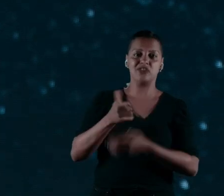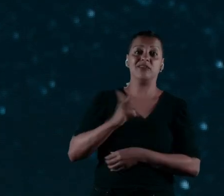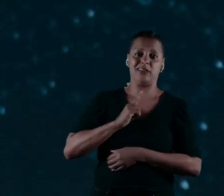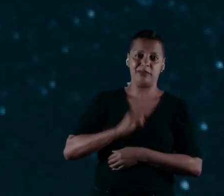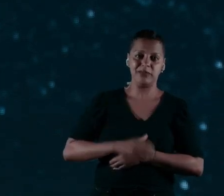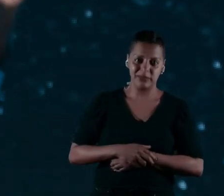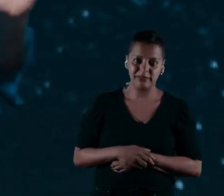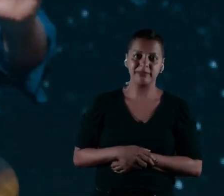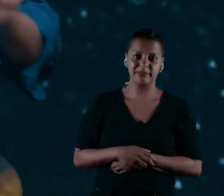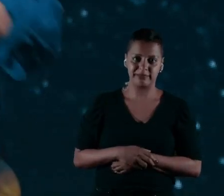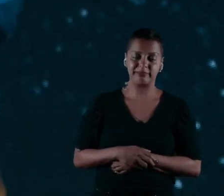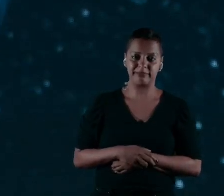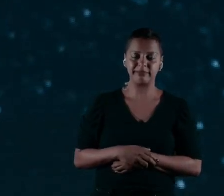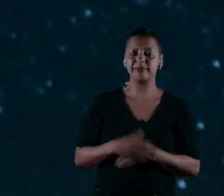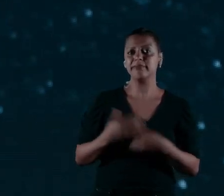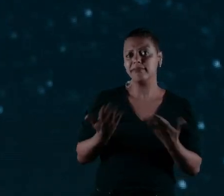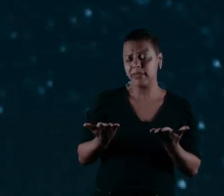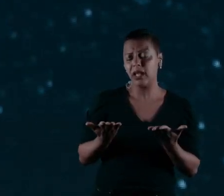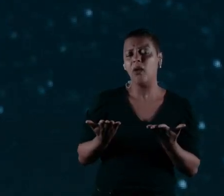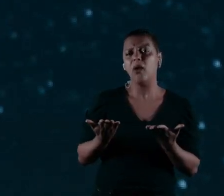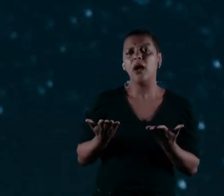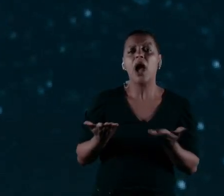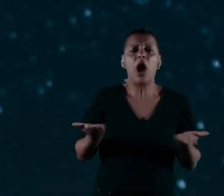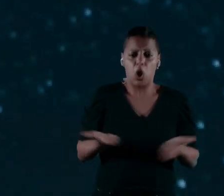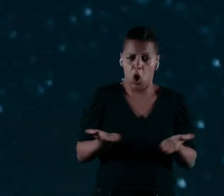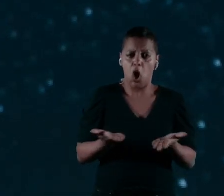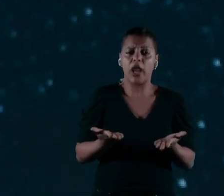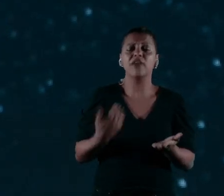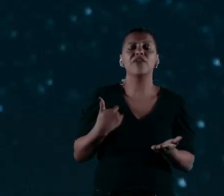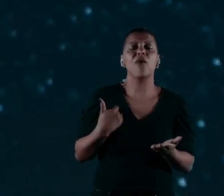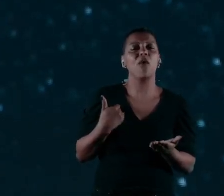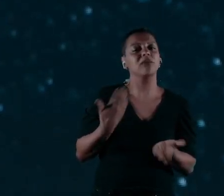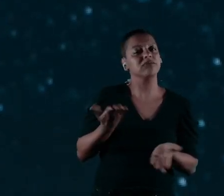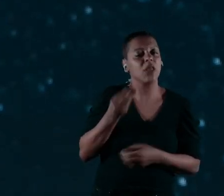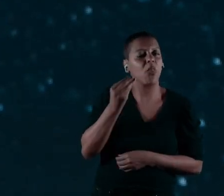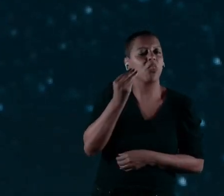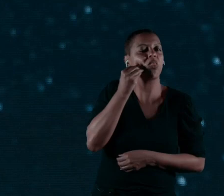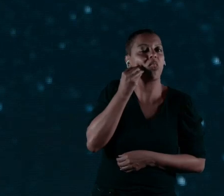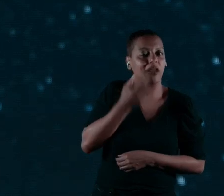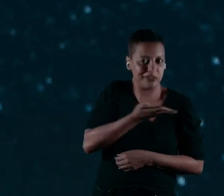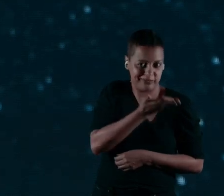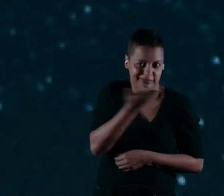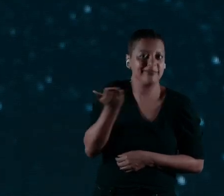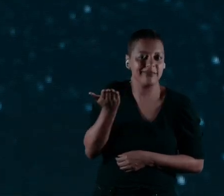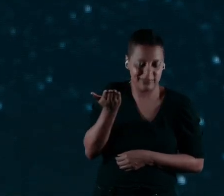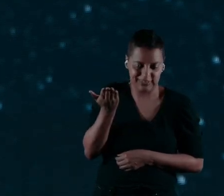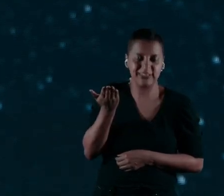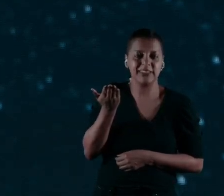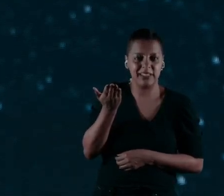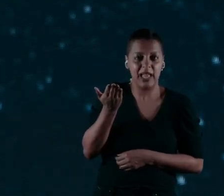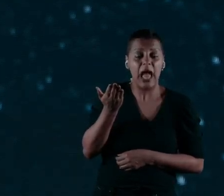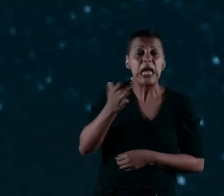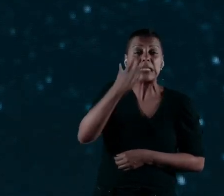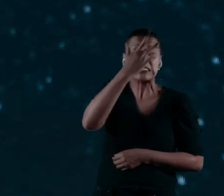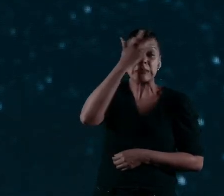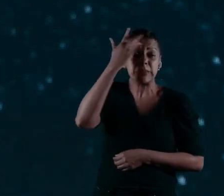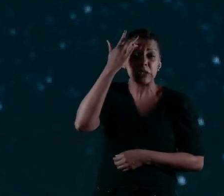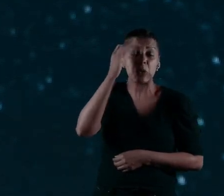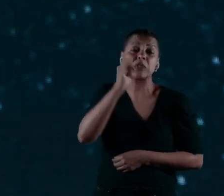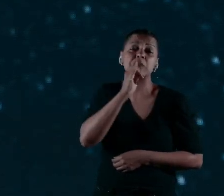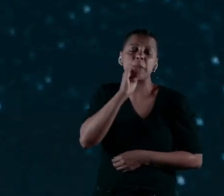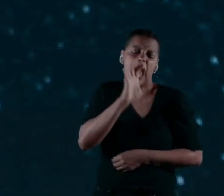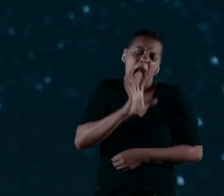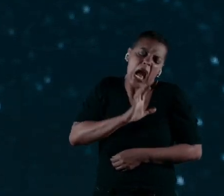Como que por um método de indução eu quero fazer um teste aqui com vocês? Olha, pessoas que amam regularmente são o